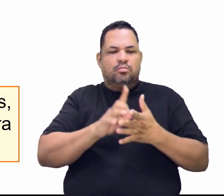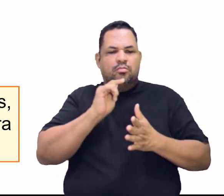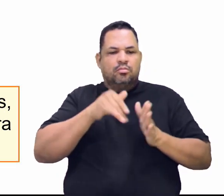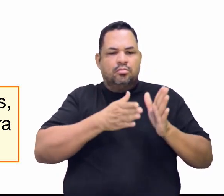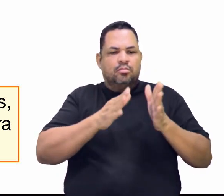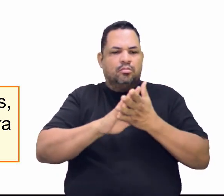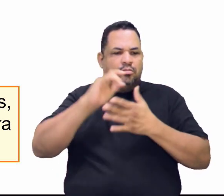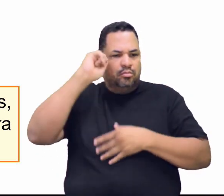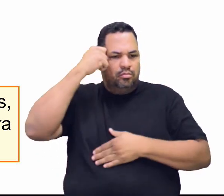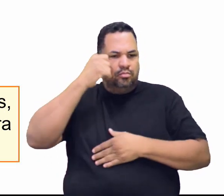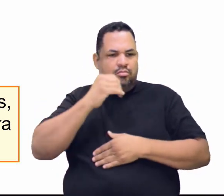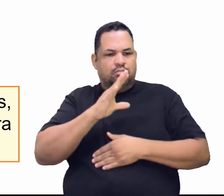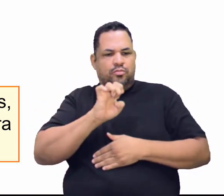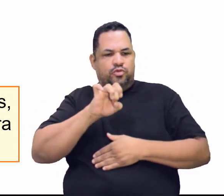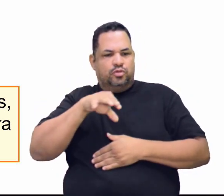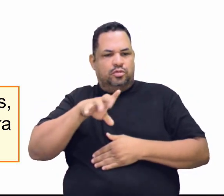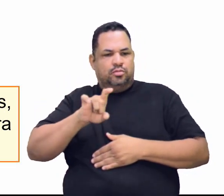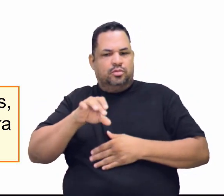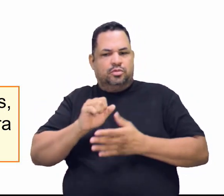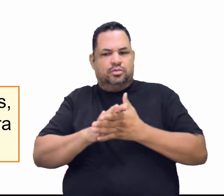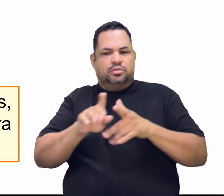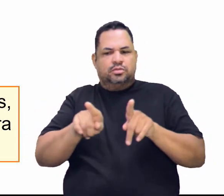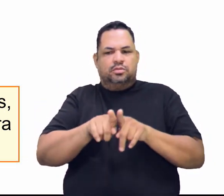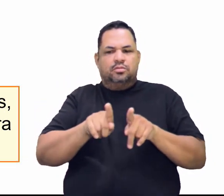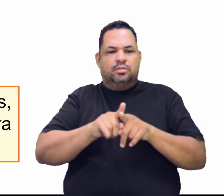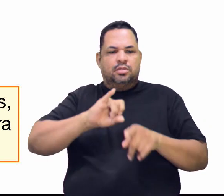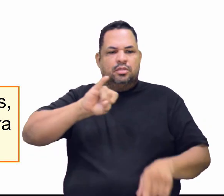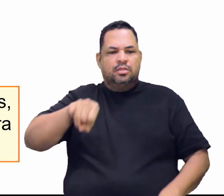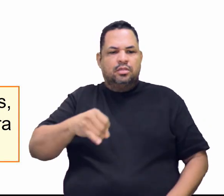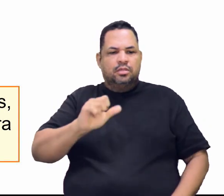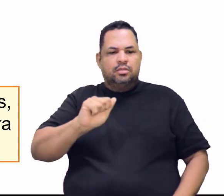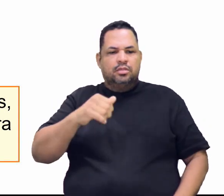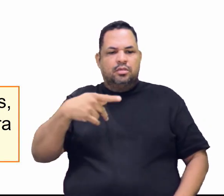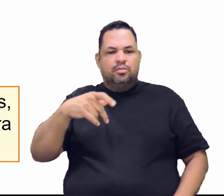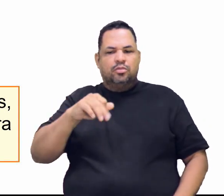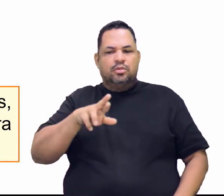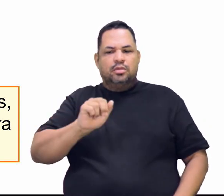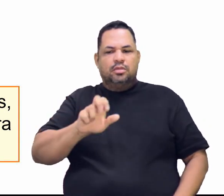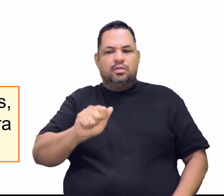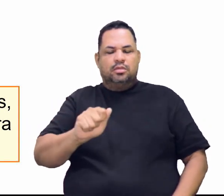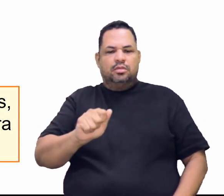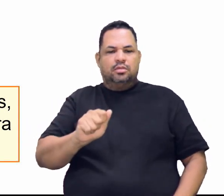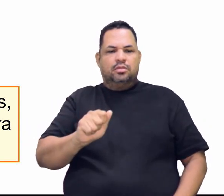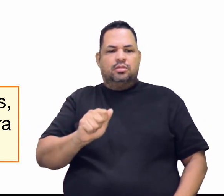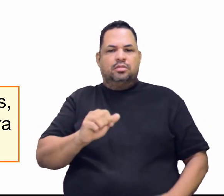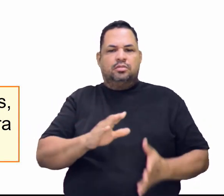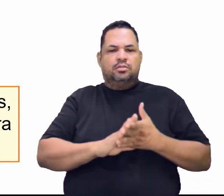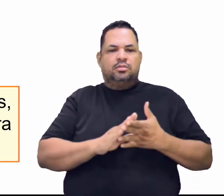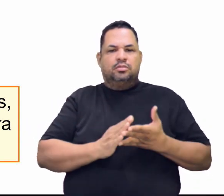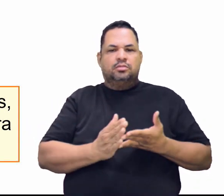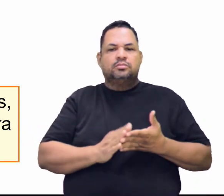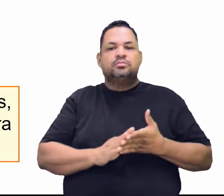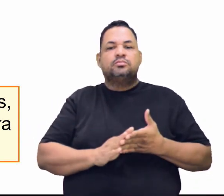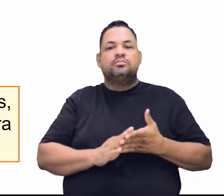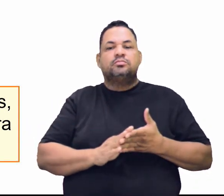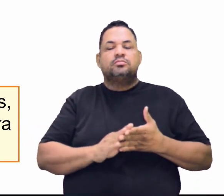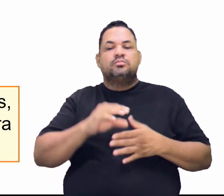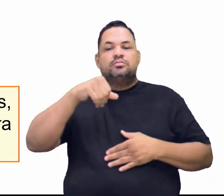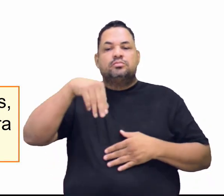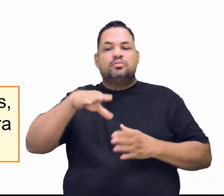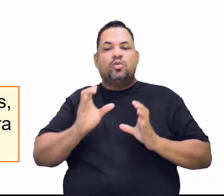Negro, o Rio Solimões e o Rio Japurá. Os Muras, eles vão pedir uma trégua